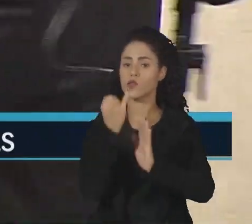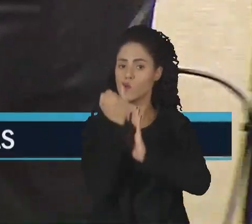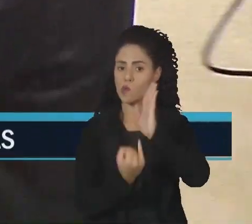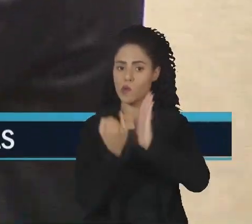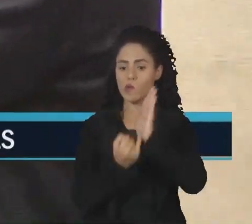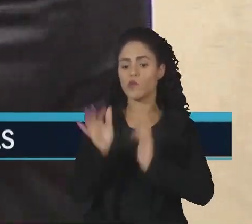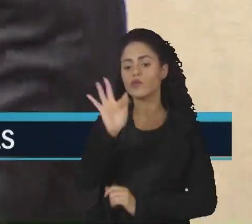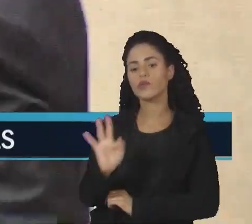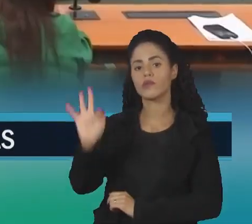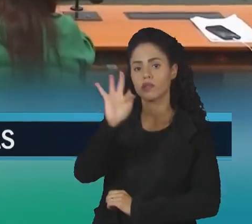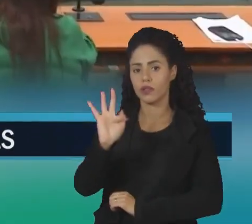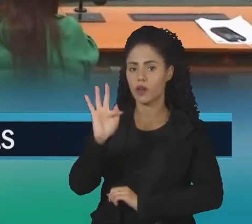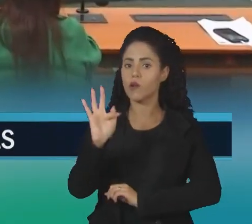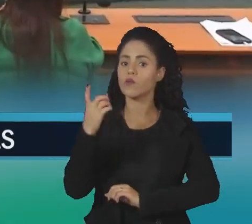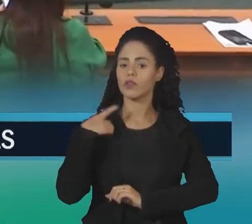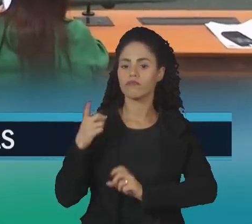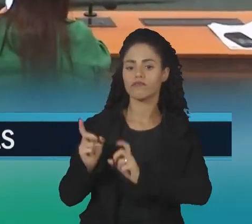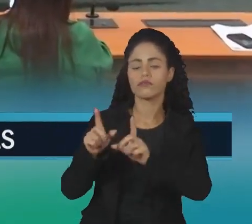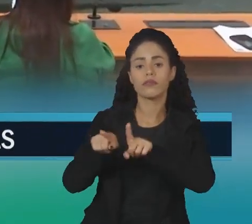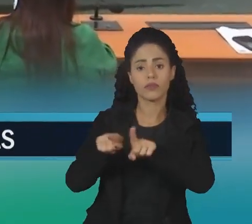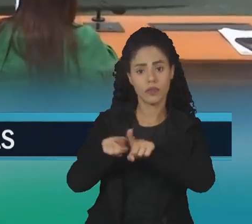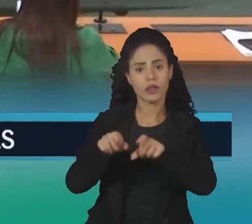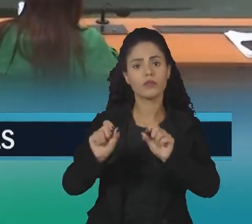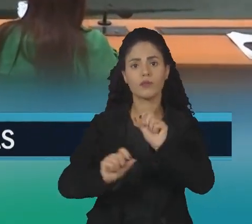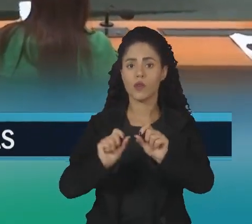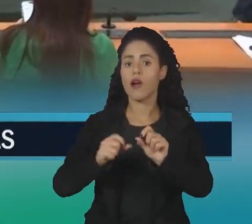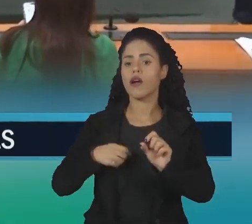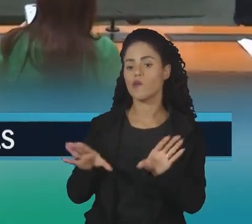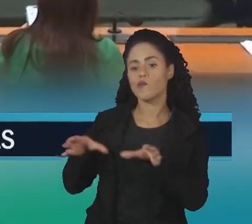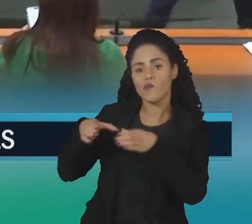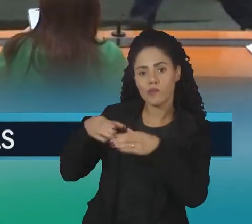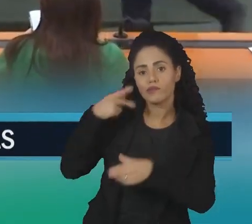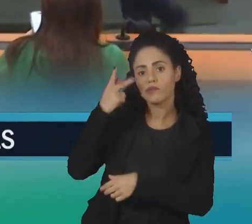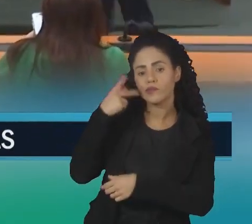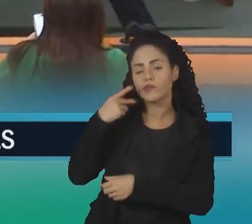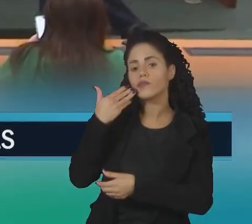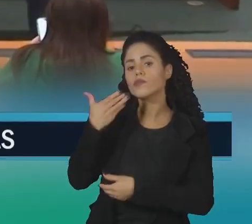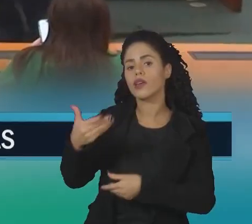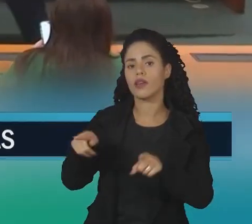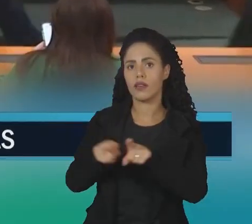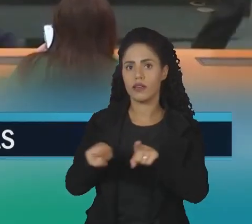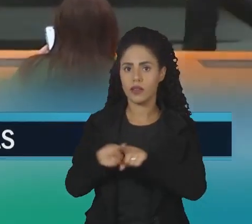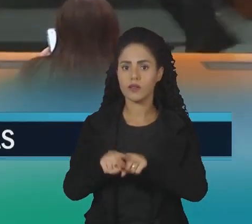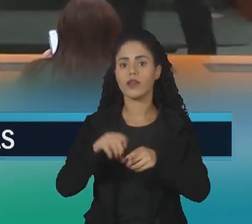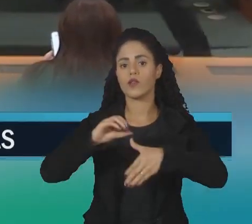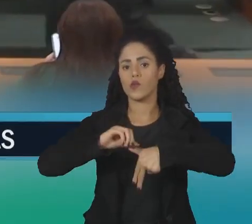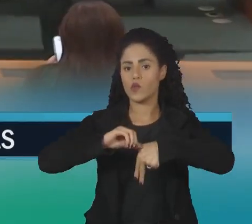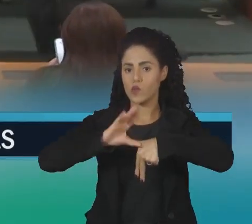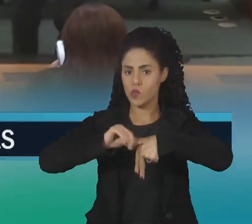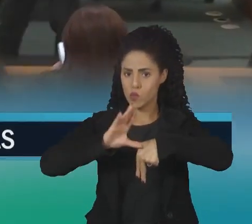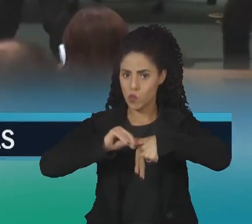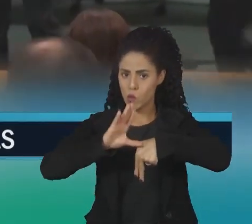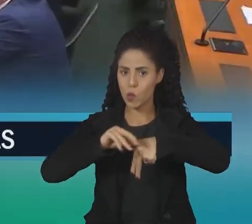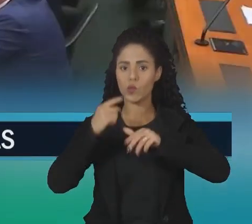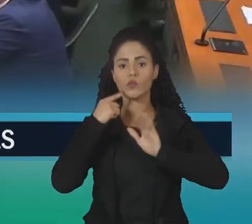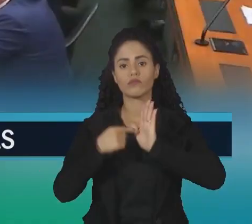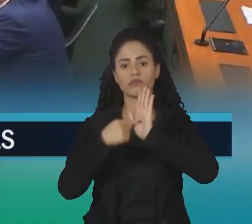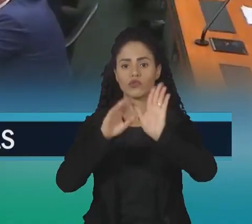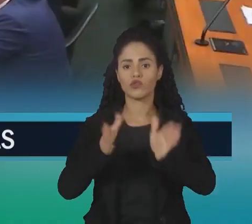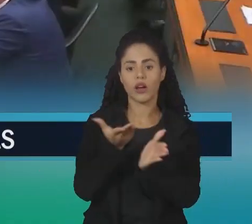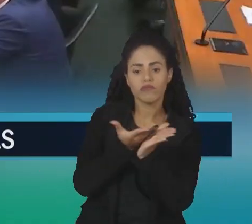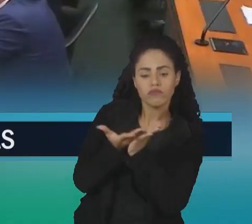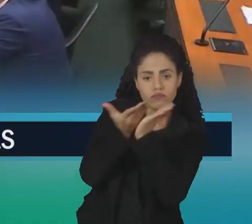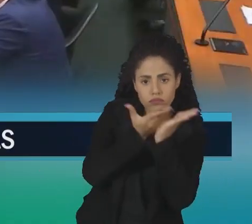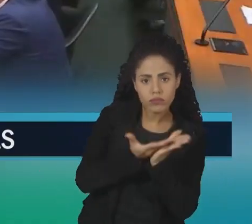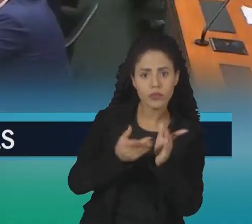Federal sobre o Consumo. Na paralela, parlamentares consultados pelo Jornal da Cultura afirmam que já estudam